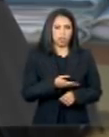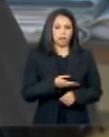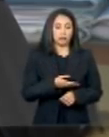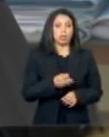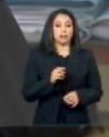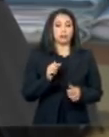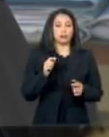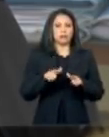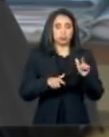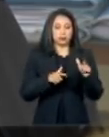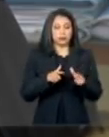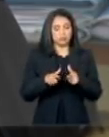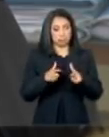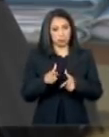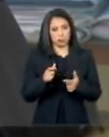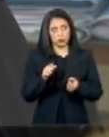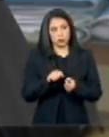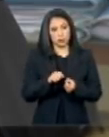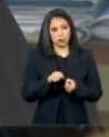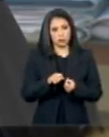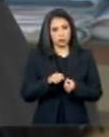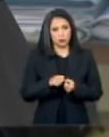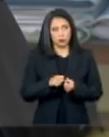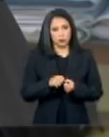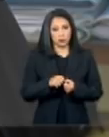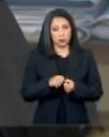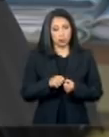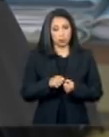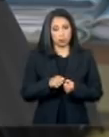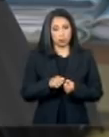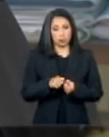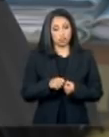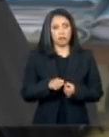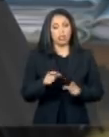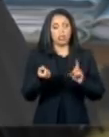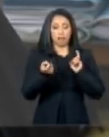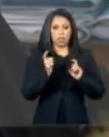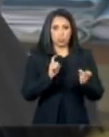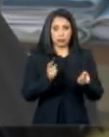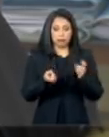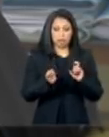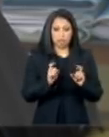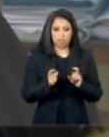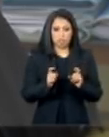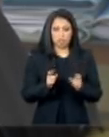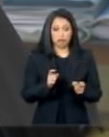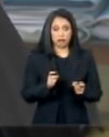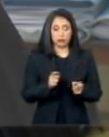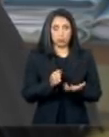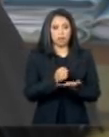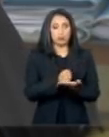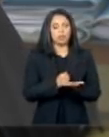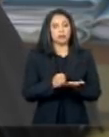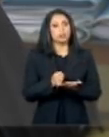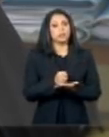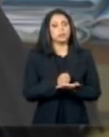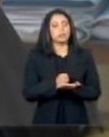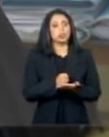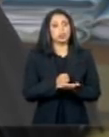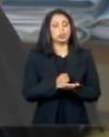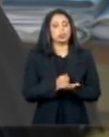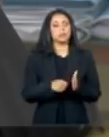ilegalidade o quanto a inteira submissão da atuação administrativa ao princípio da legalidade